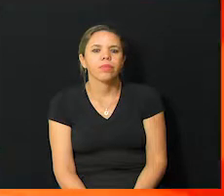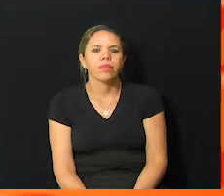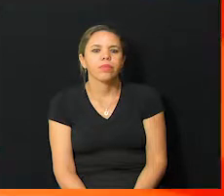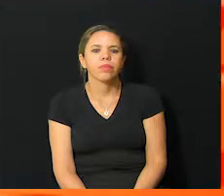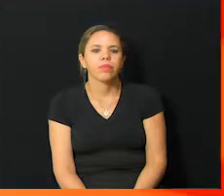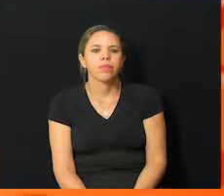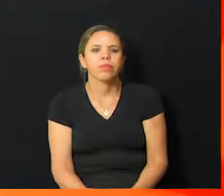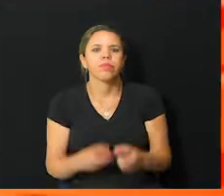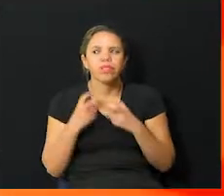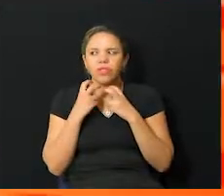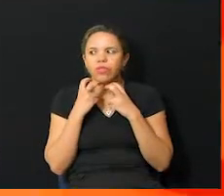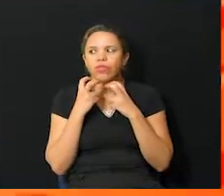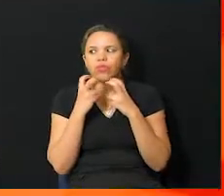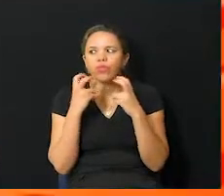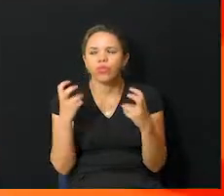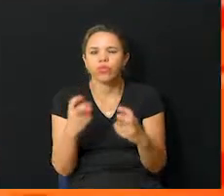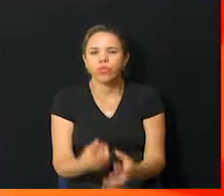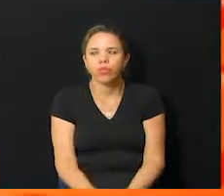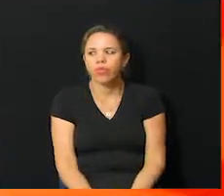Gritou.